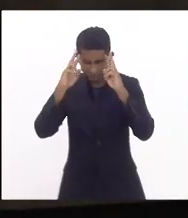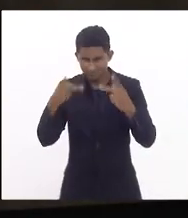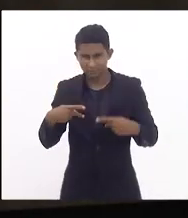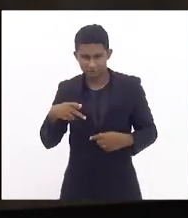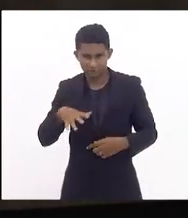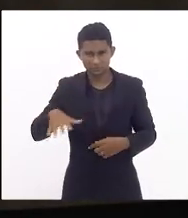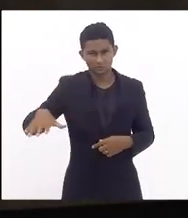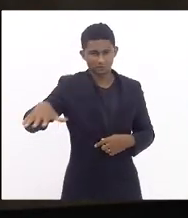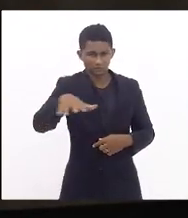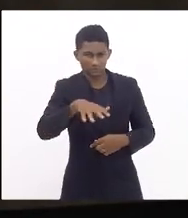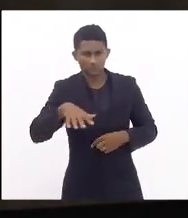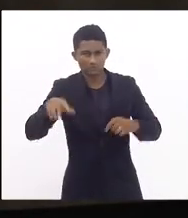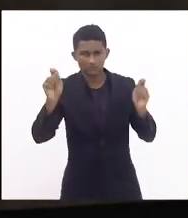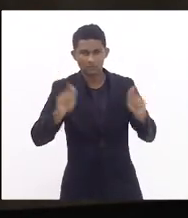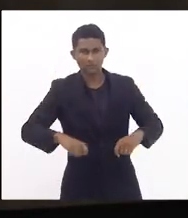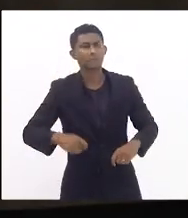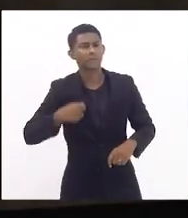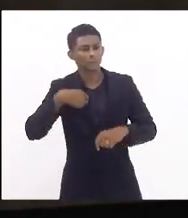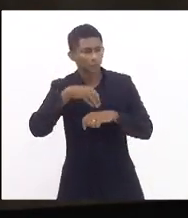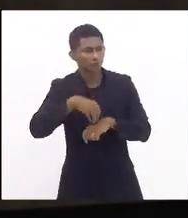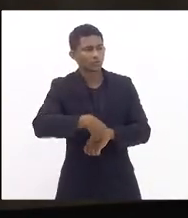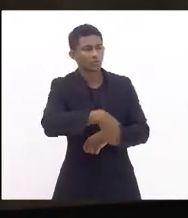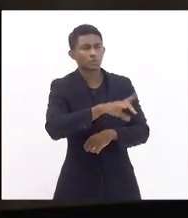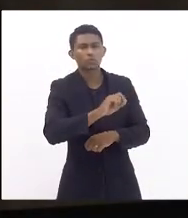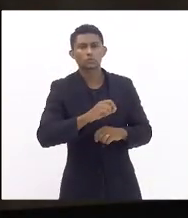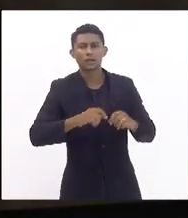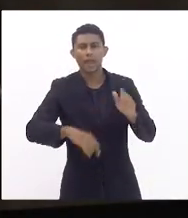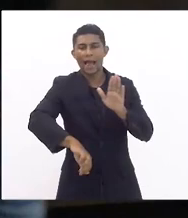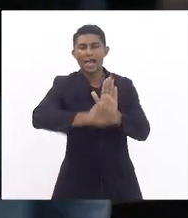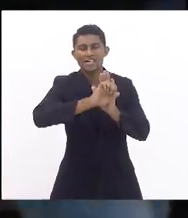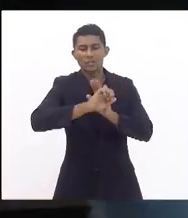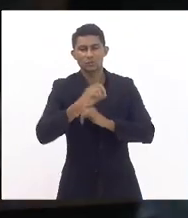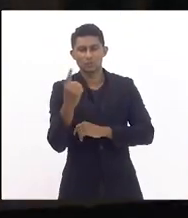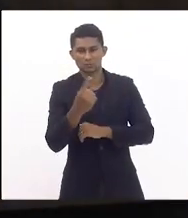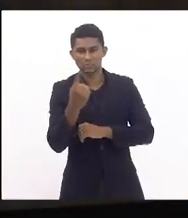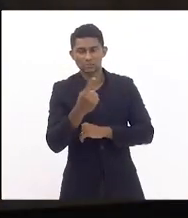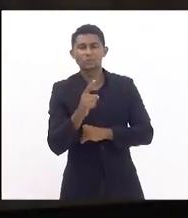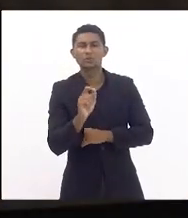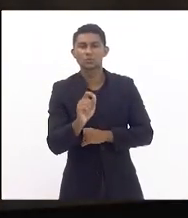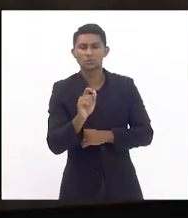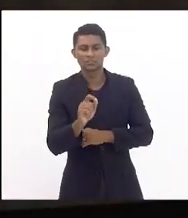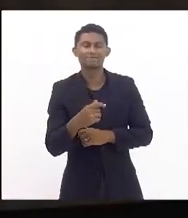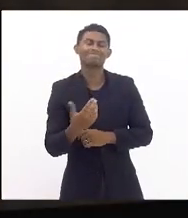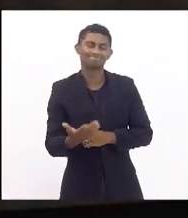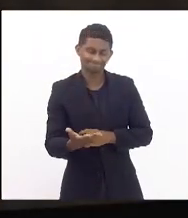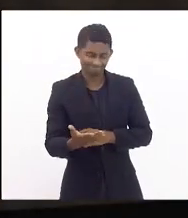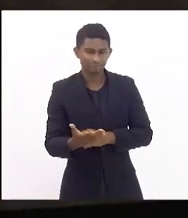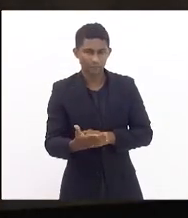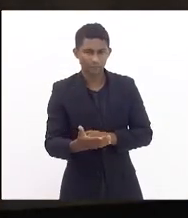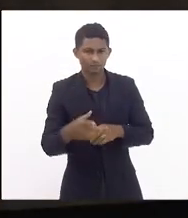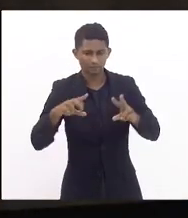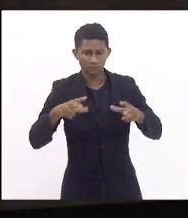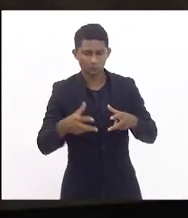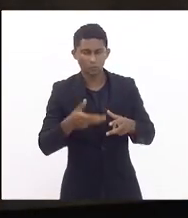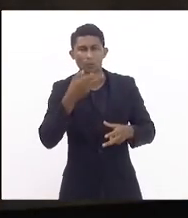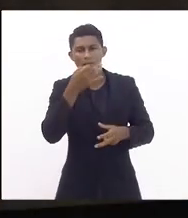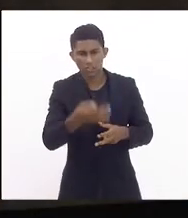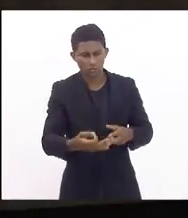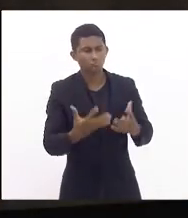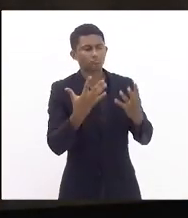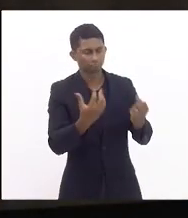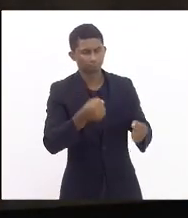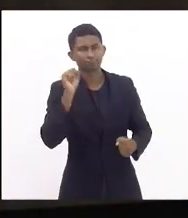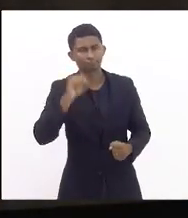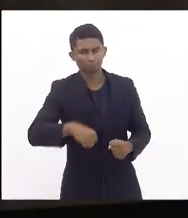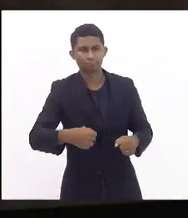algumas sugestões, Val, sobretudo no artigo 1º, mas, de qualquer maneira, o parecer da comissão vai ser favorável, acompanhando